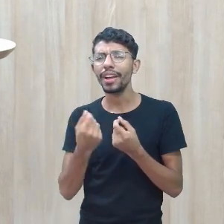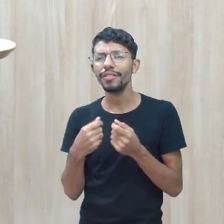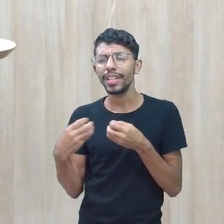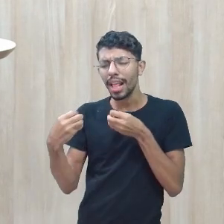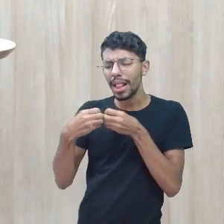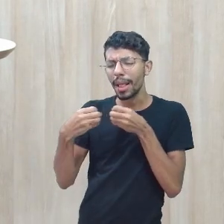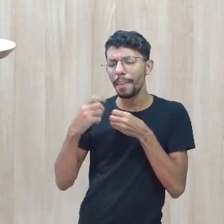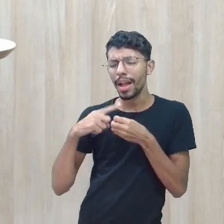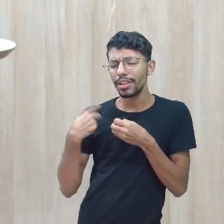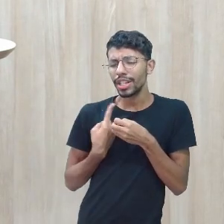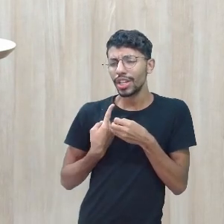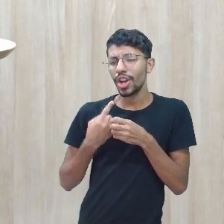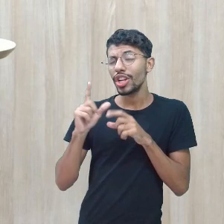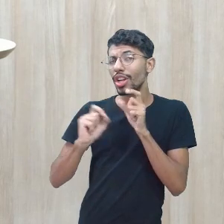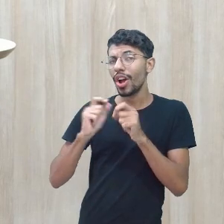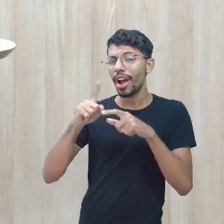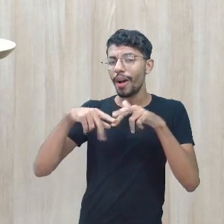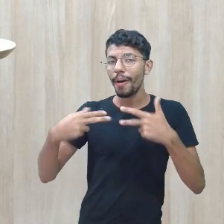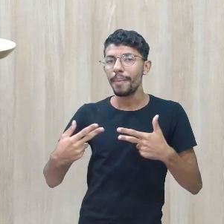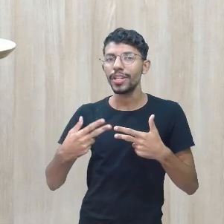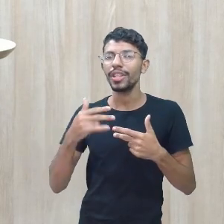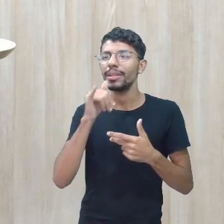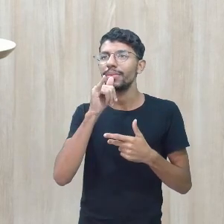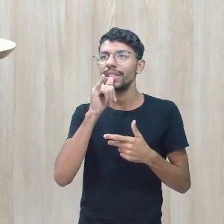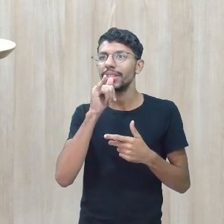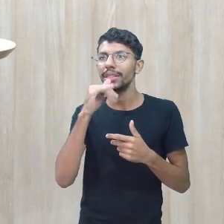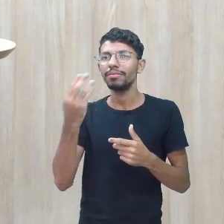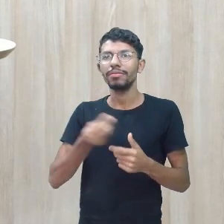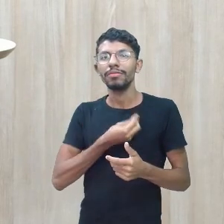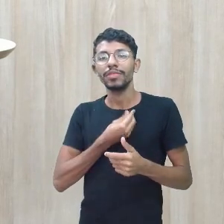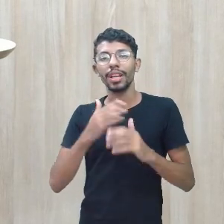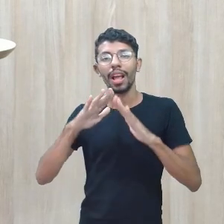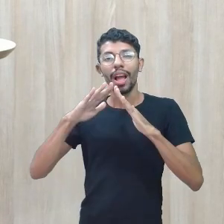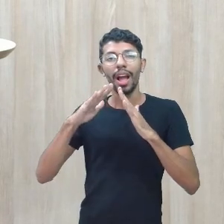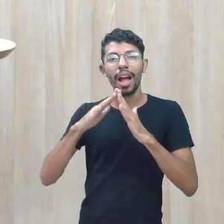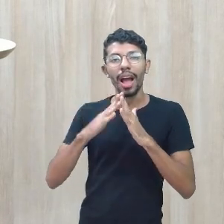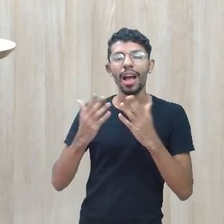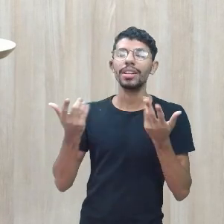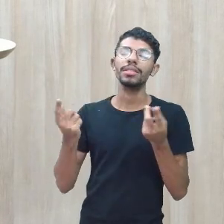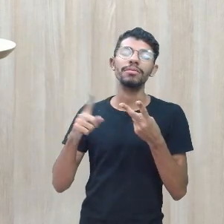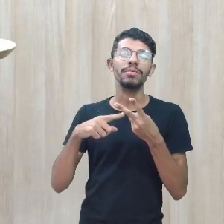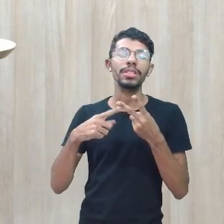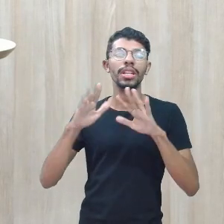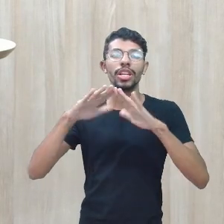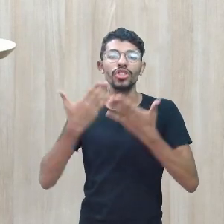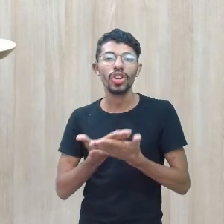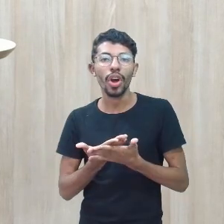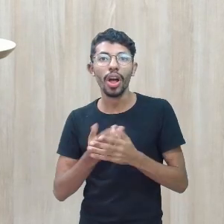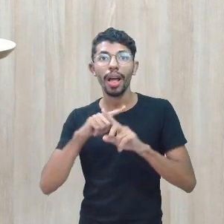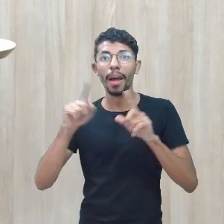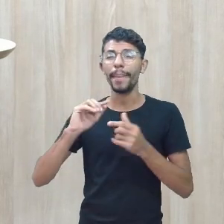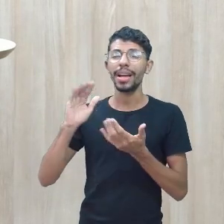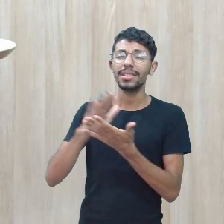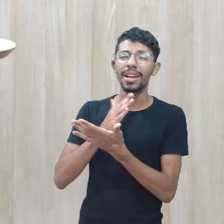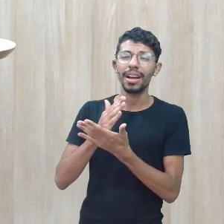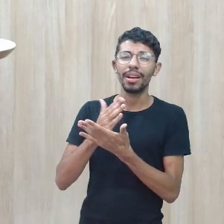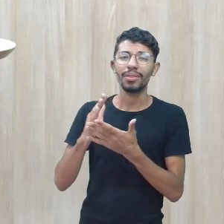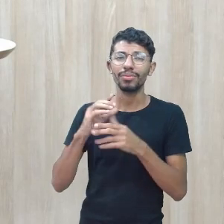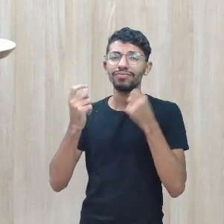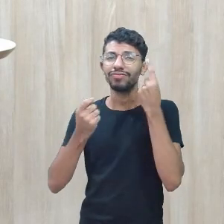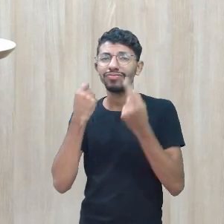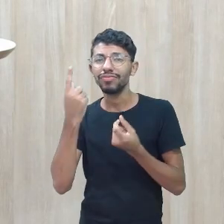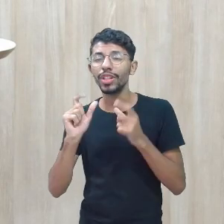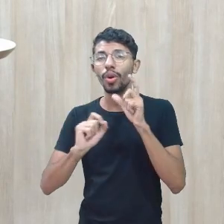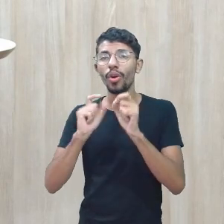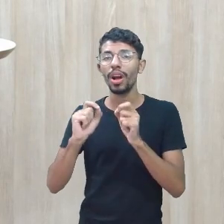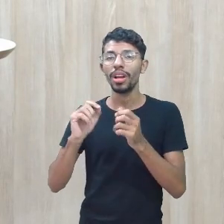são objetos, são coisas que estão aí presente na sua casa, na sua escola, mas às vezes as coisas que vocês veem na